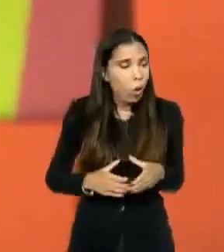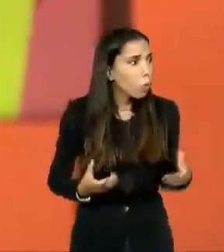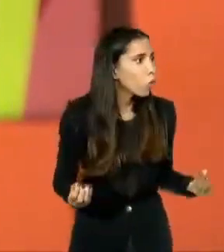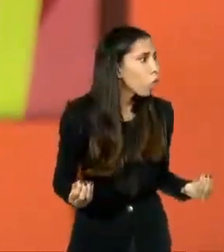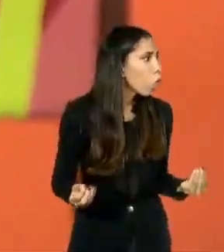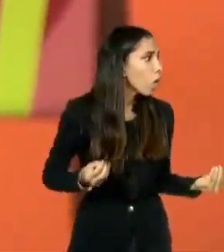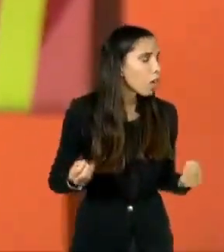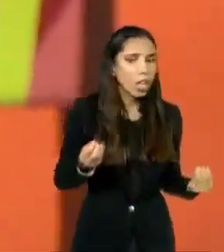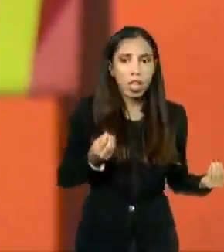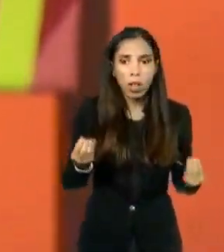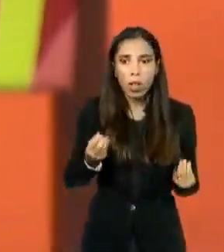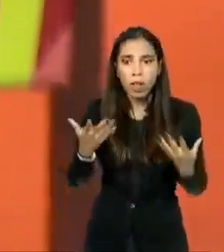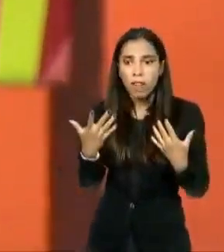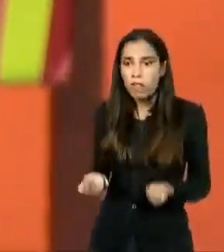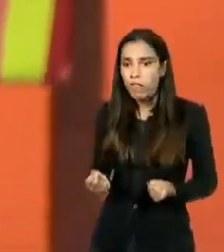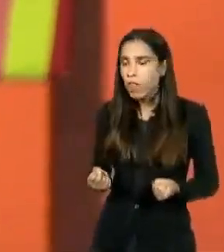gente? Vamos lá,